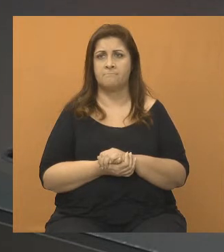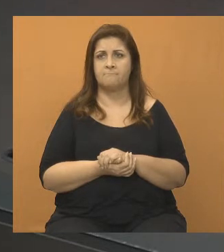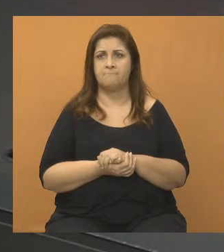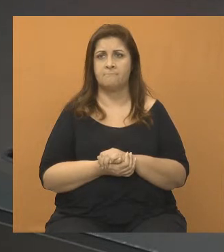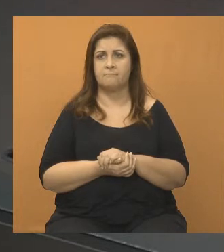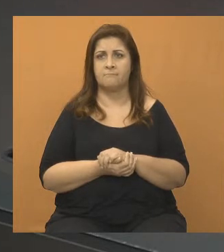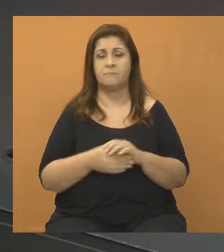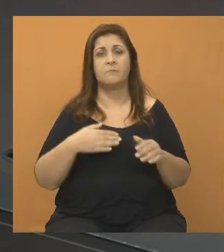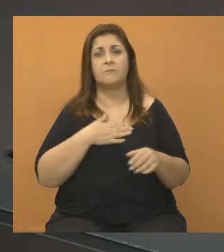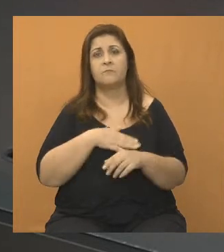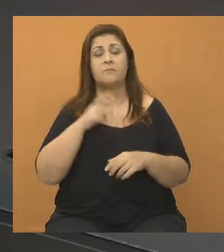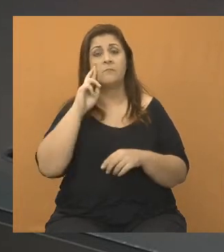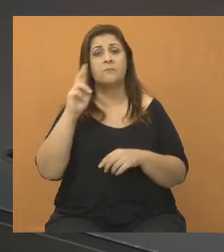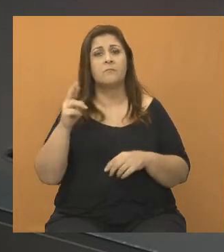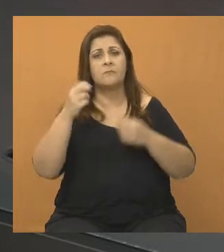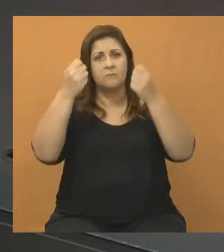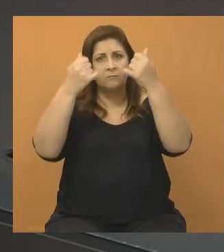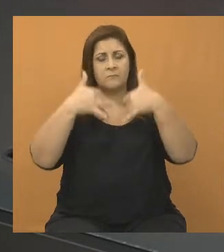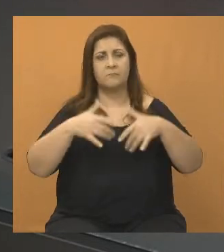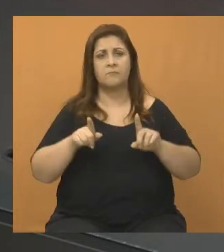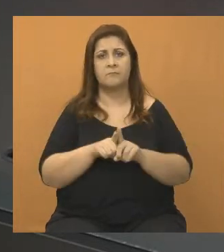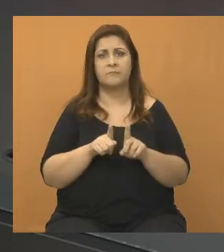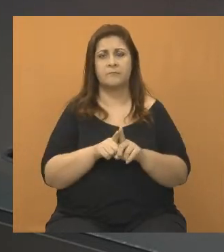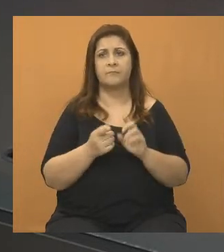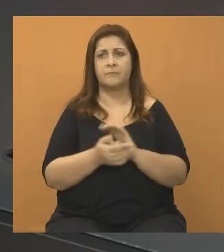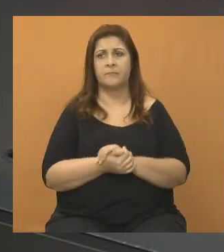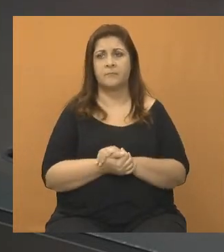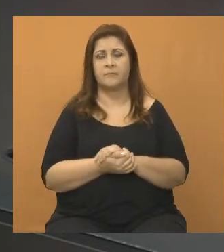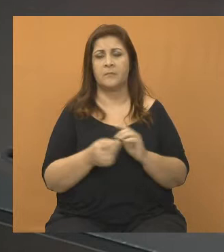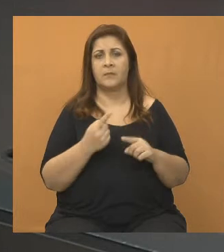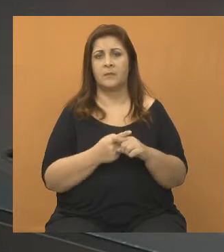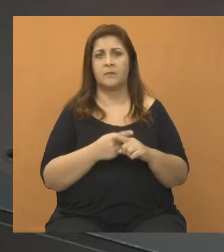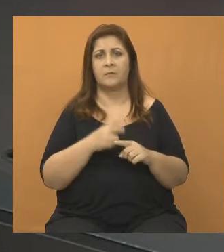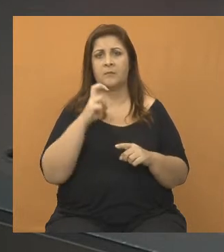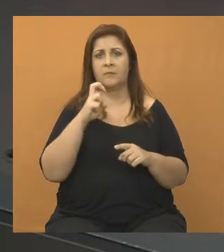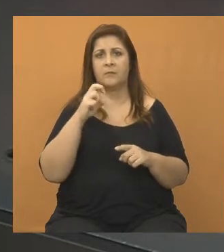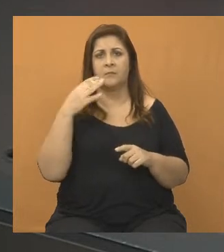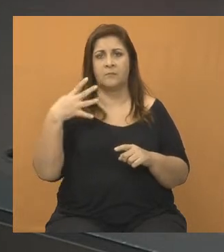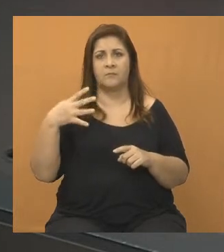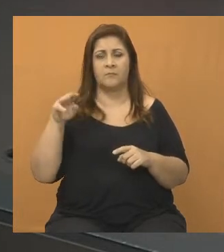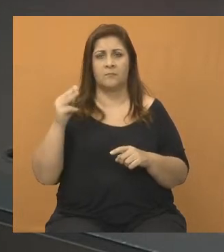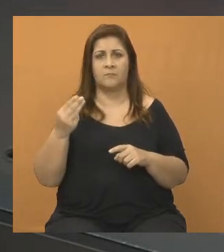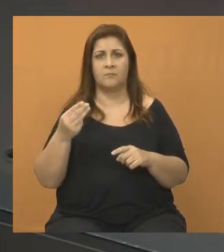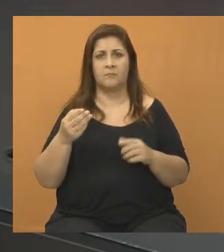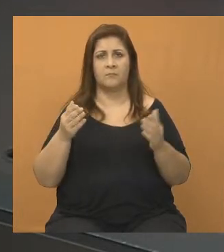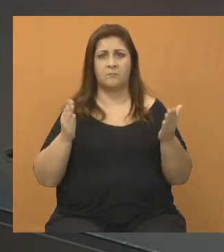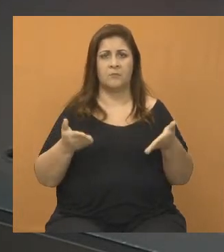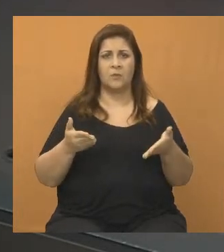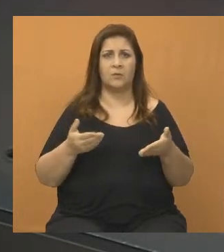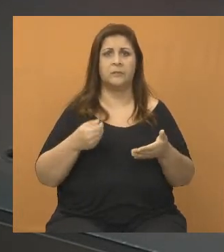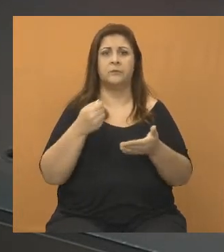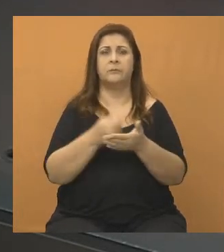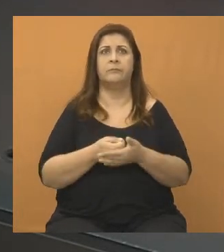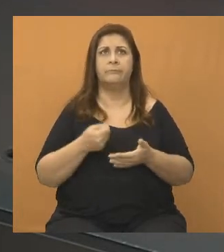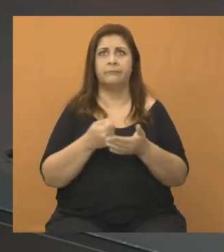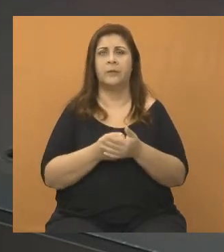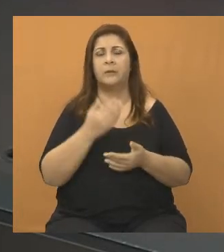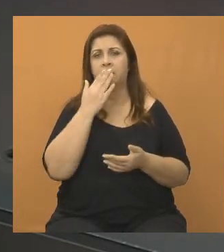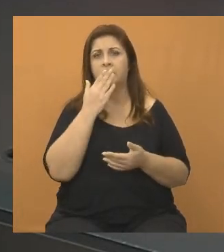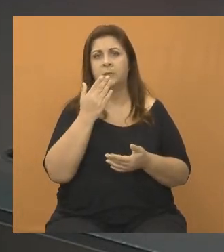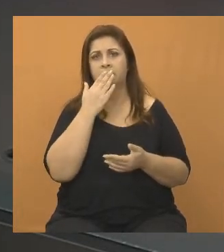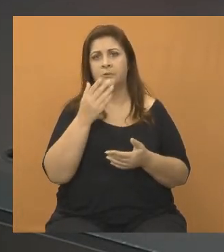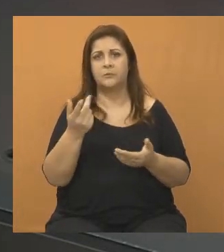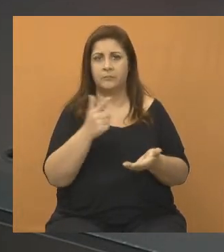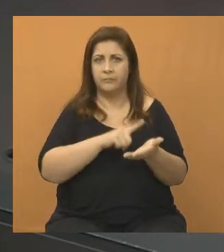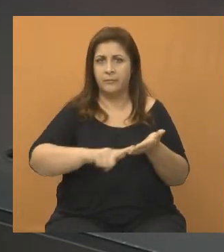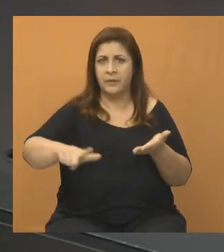eu gostaria também que o senhor desse uma explanação, né, com relação a isso, porque se são 54 e hoje, por exemplo, a gente fica lutando aí para ter as limpezas das praças, né, o que